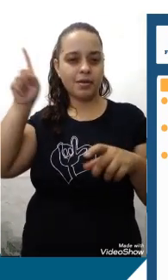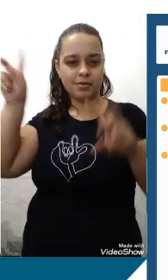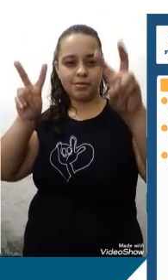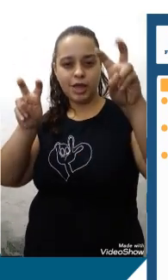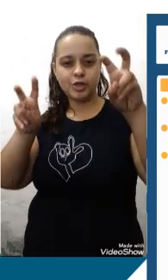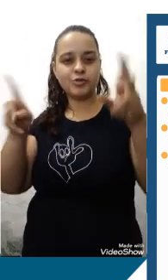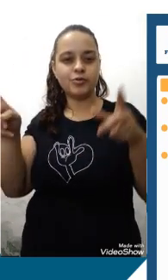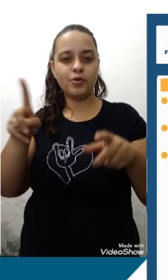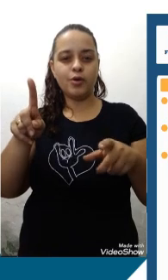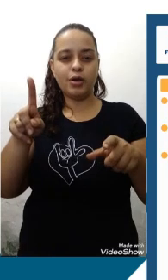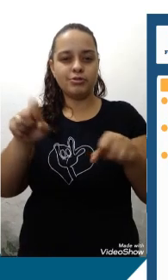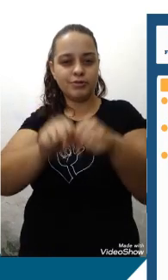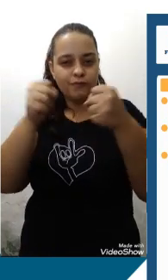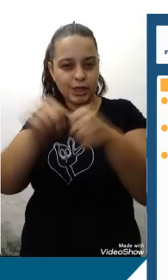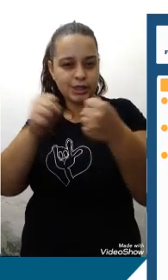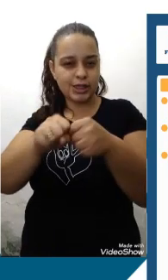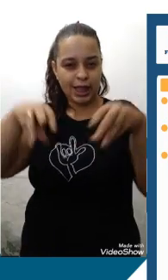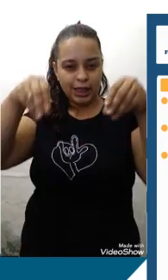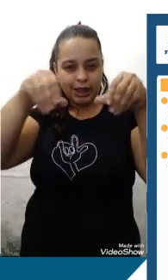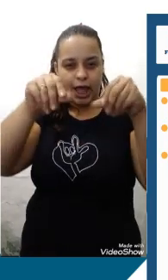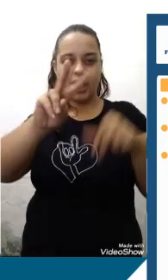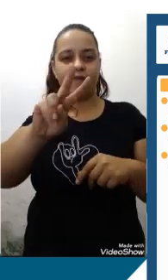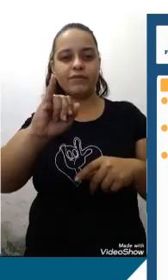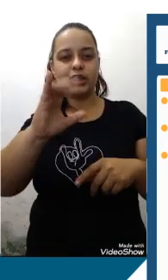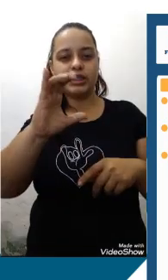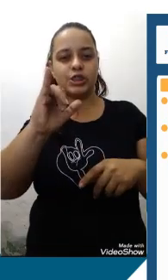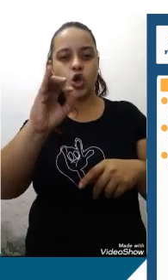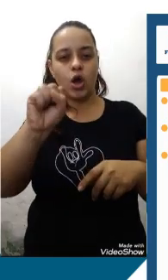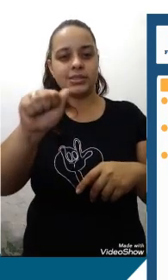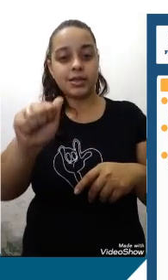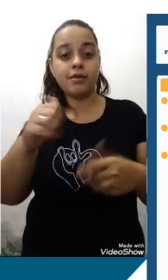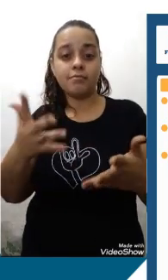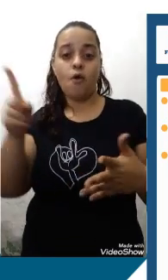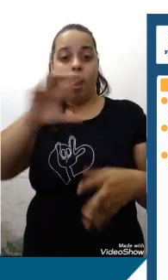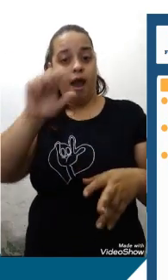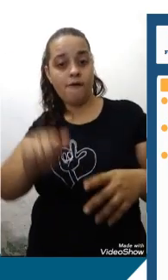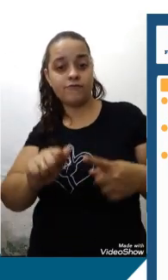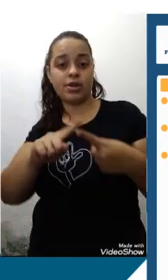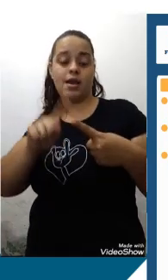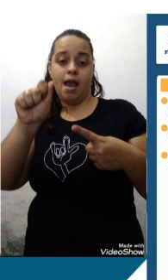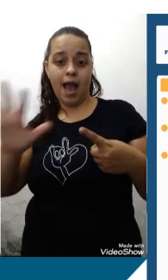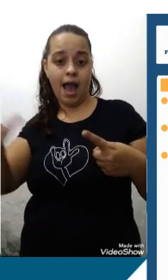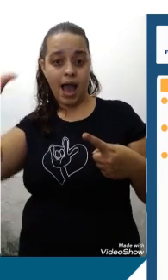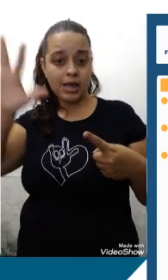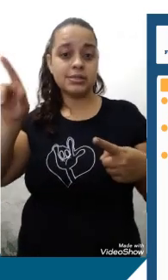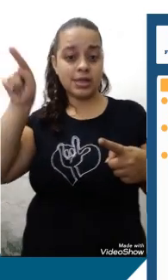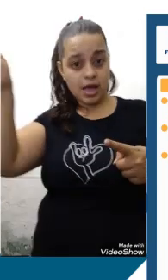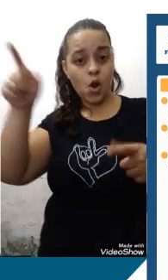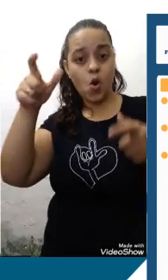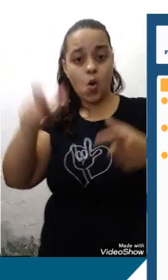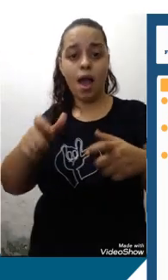Ásia. Lembra daquele viciosas? Então, a África e a Ásia foram os continentes pelos quais o islamismo se espalhou de maneira